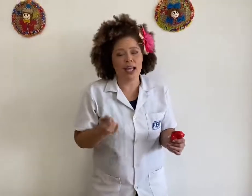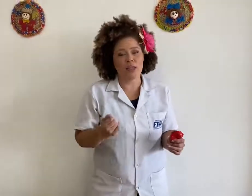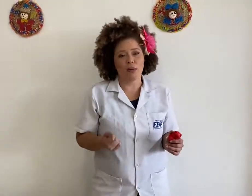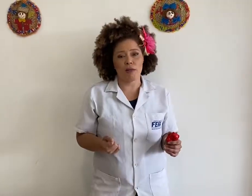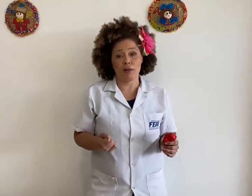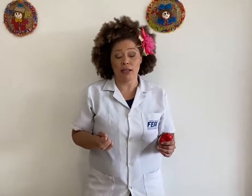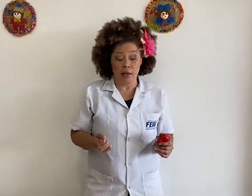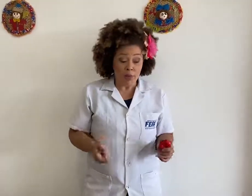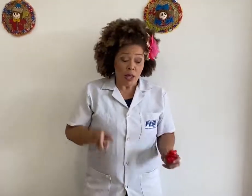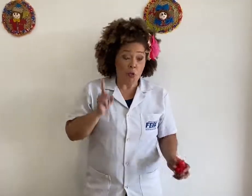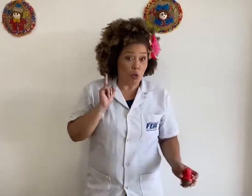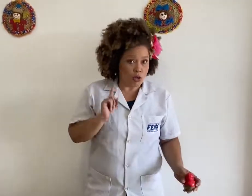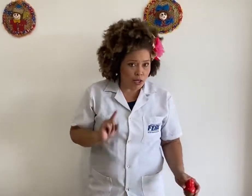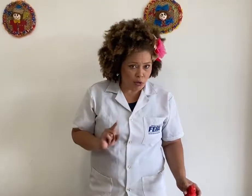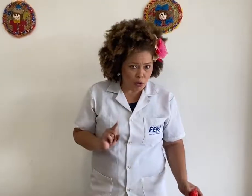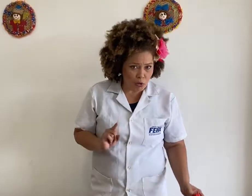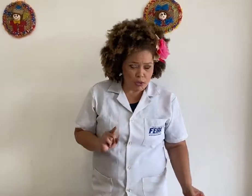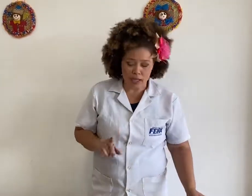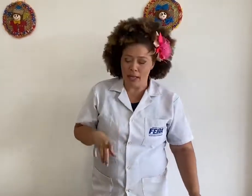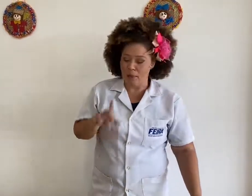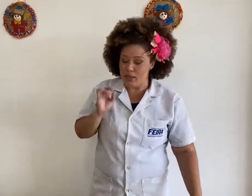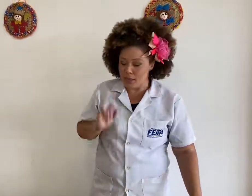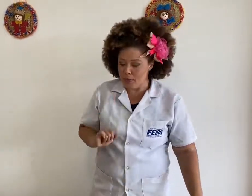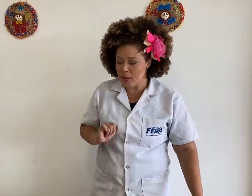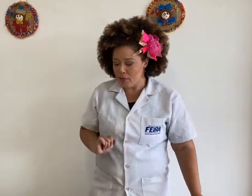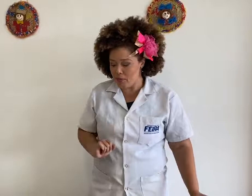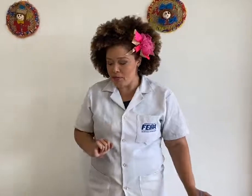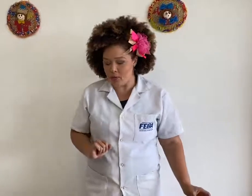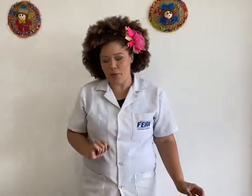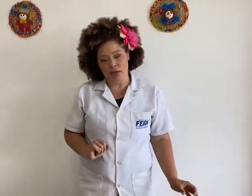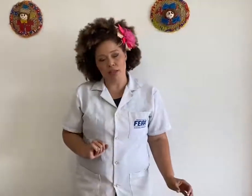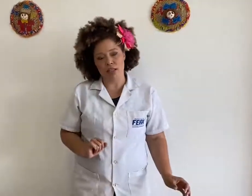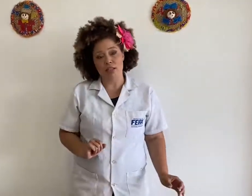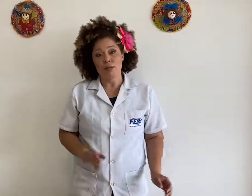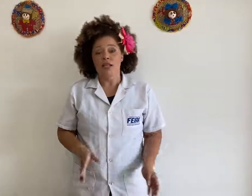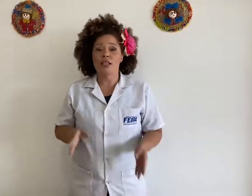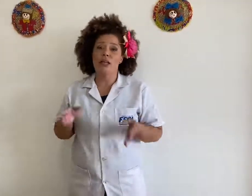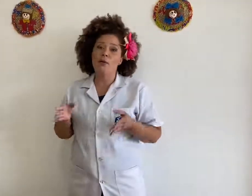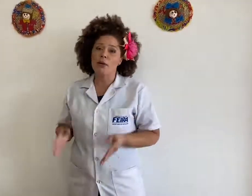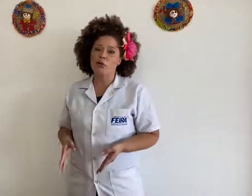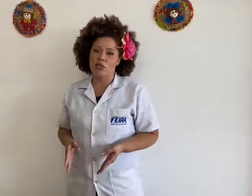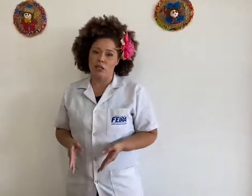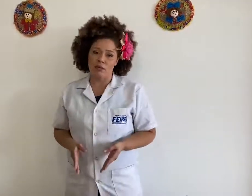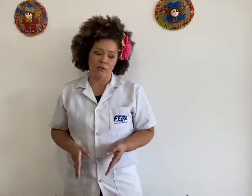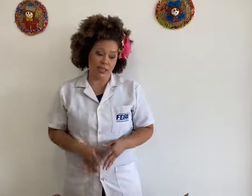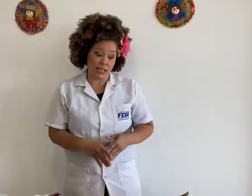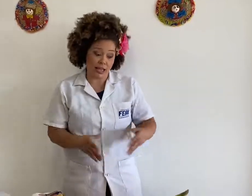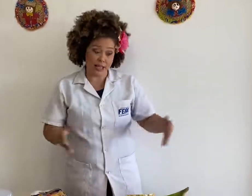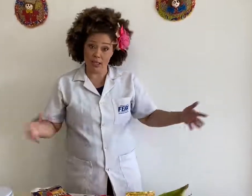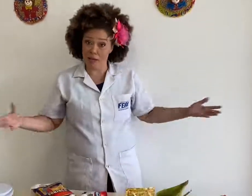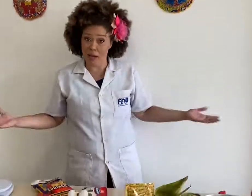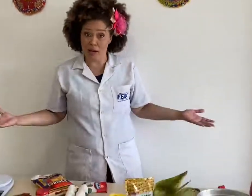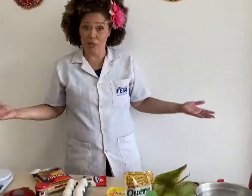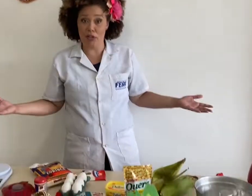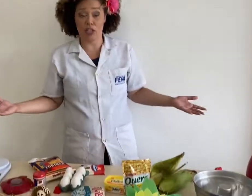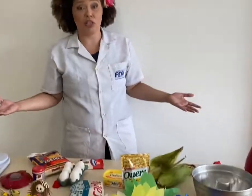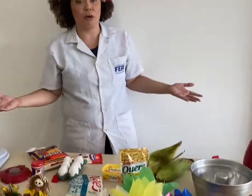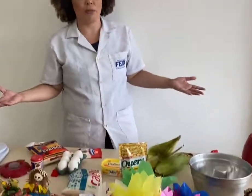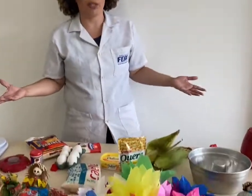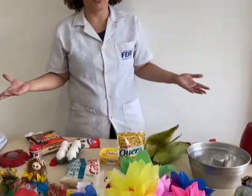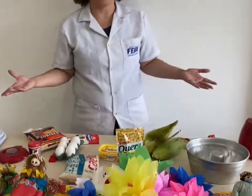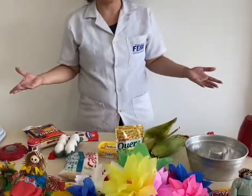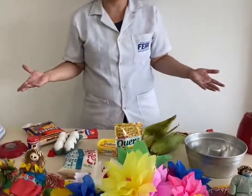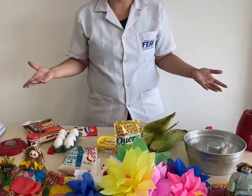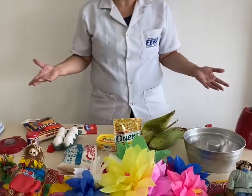fazer? Experimentar. Uma outra coisa, que a Pro sempre também avisa pra vocês. Se irão pra cozinha fazer essa receita maravilhosa que a gente